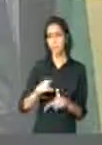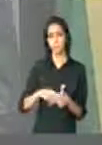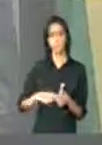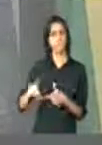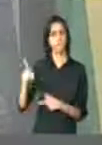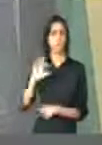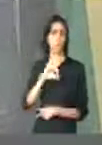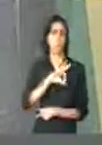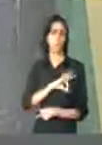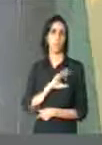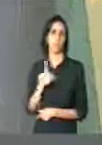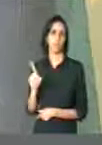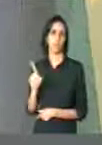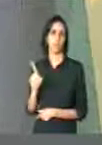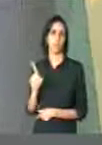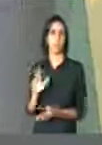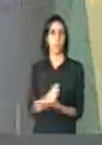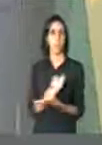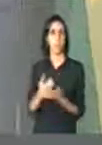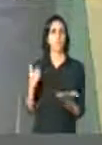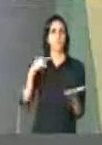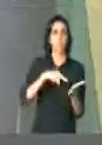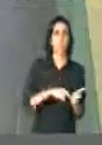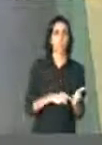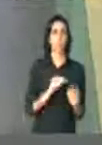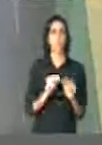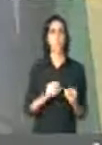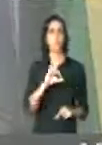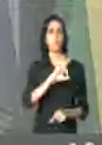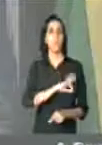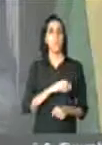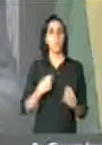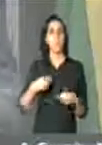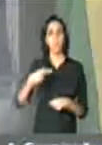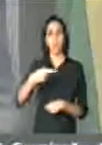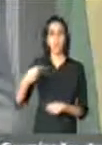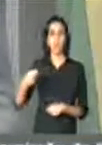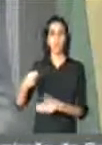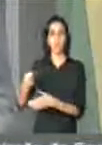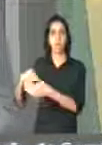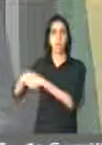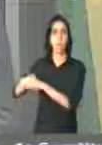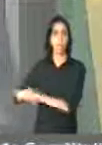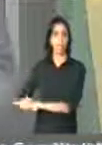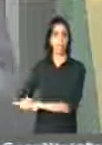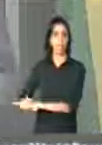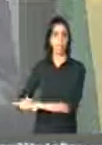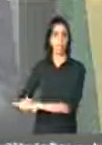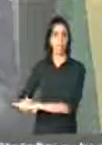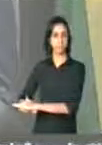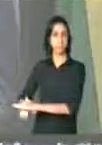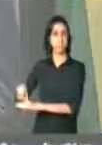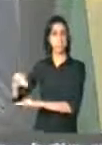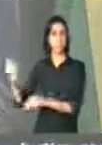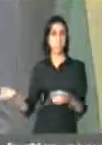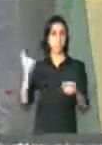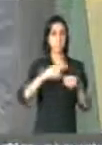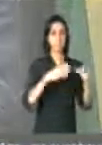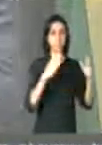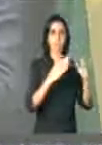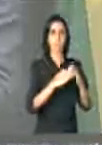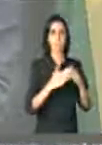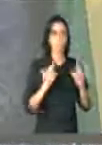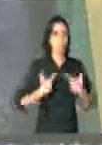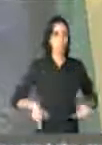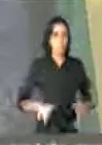denúncias onde um policial militar é obrigado a deixar a arma depois do seu expediente de serviço e volta para casa sem a arma,